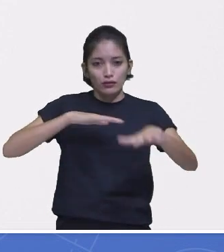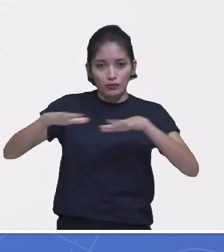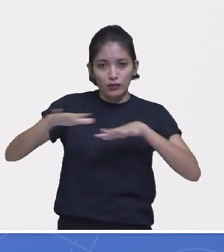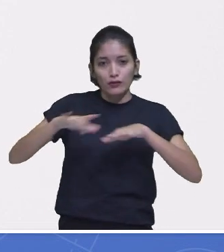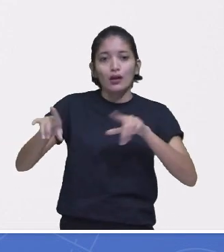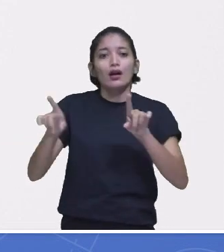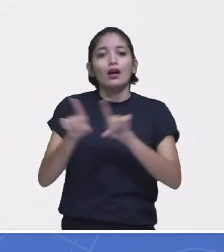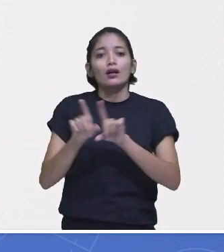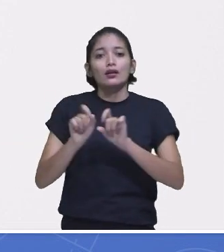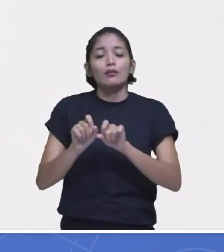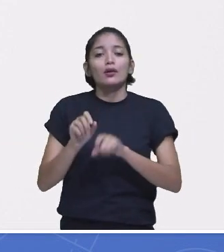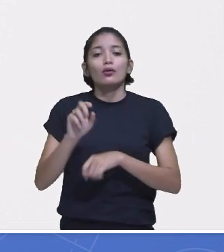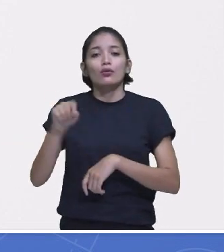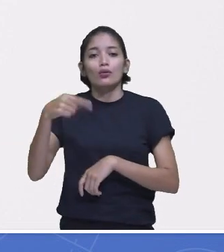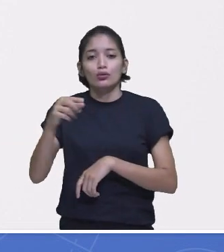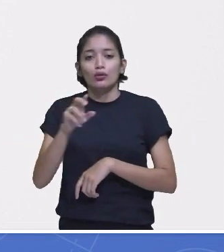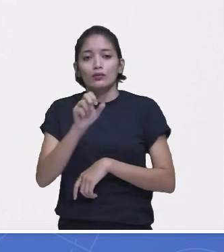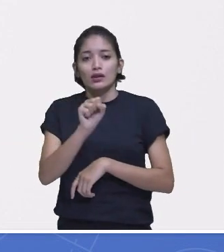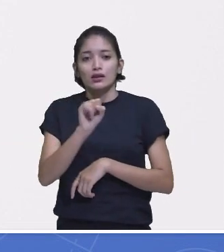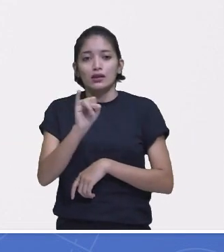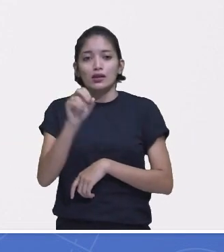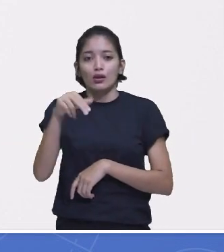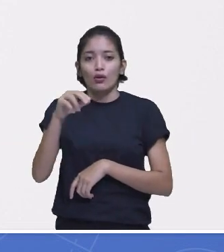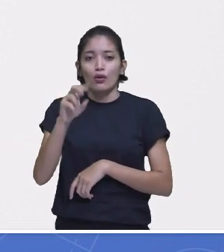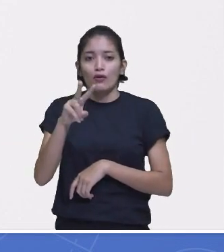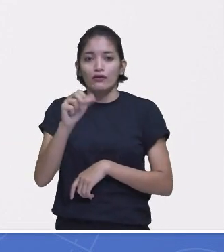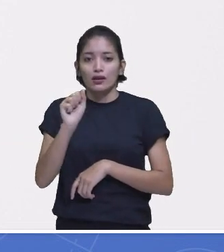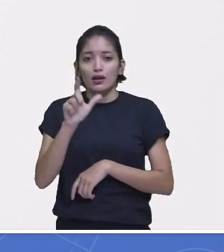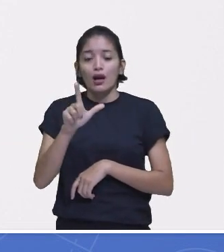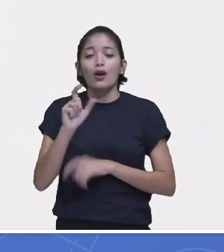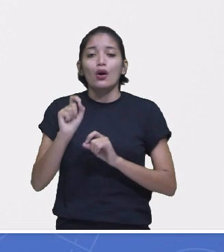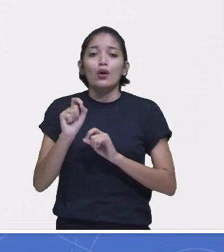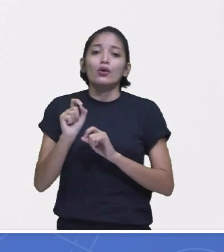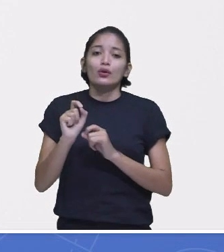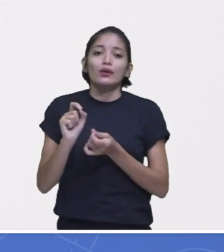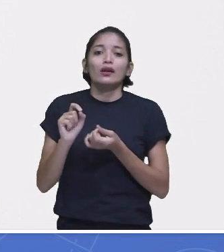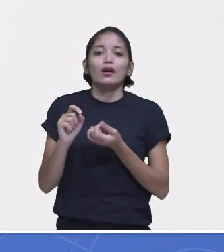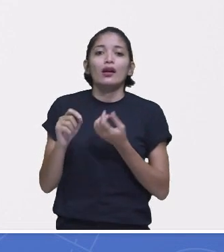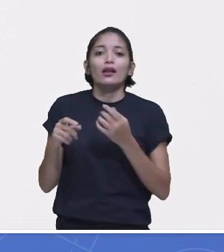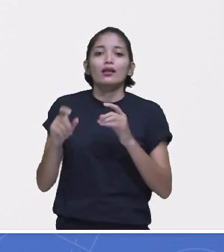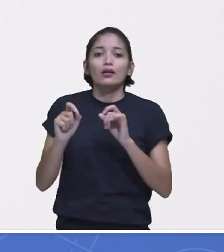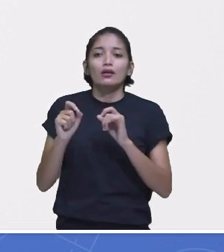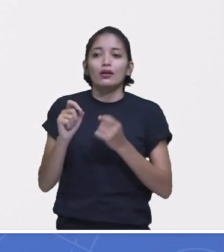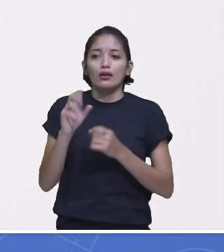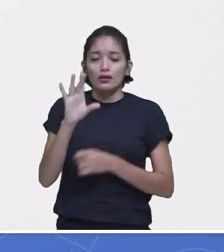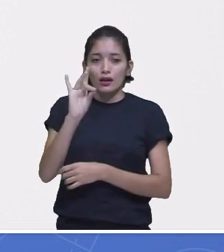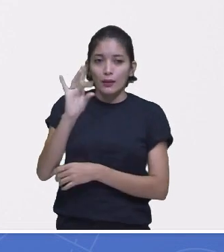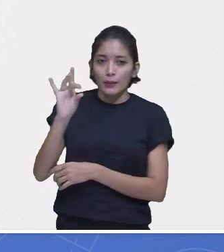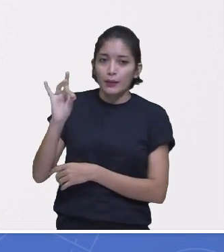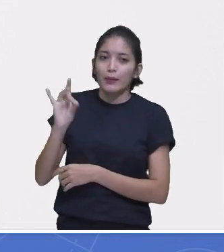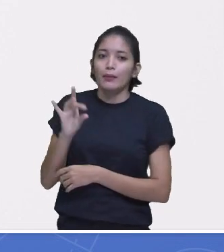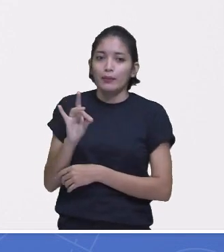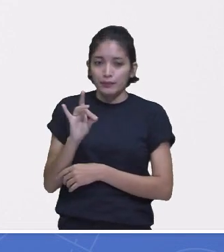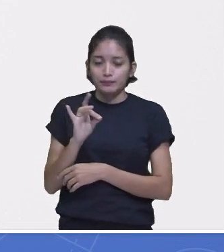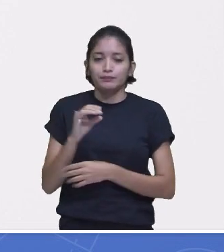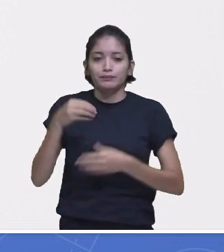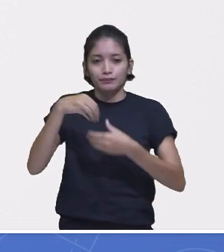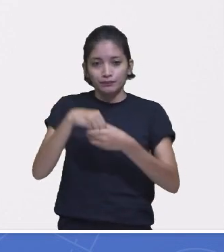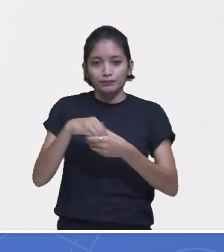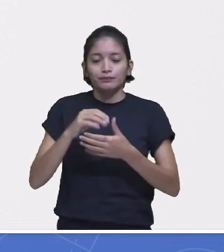como sinovial, pois possui cavidade articular lubrificada com líquido sinovial.